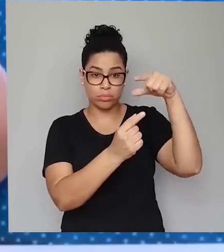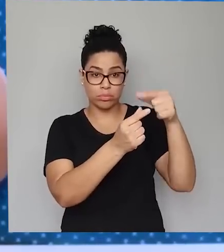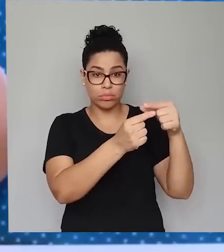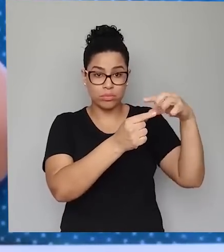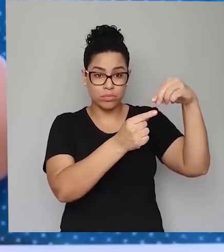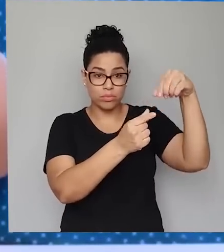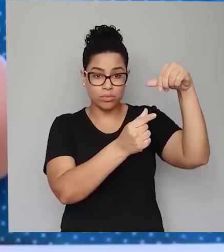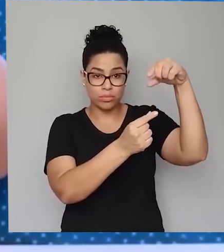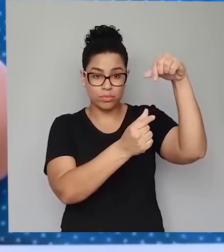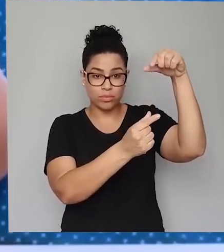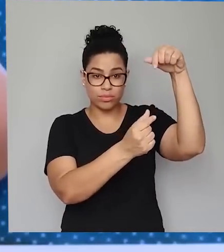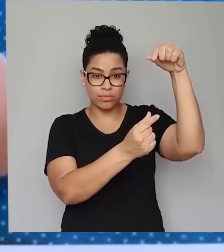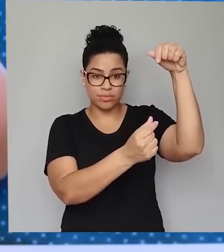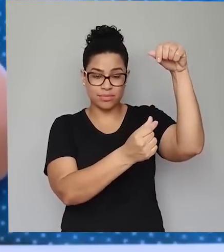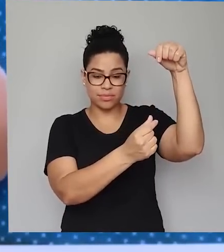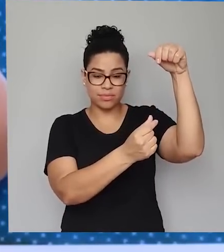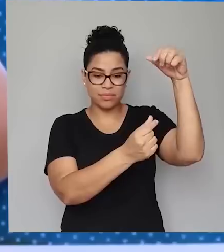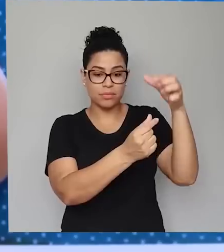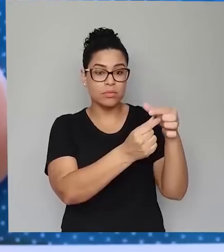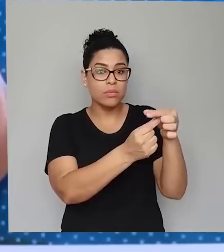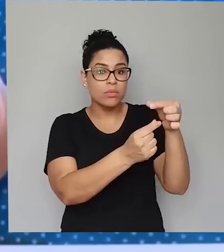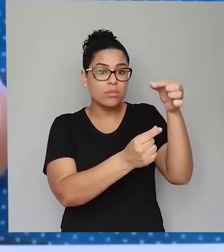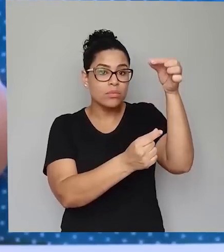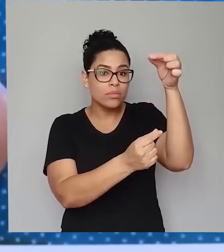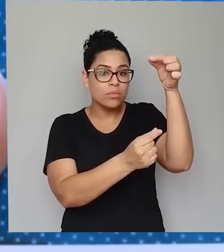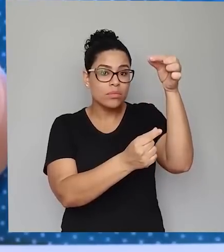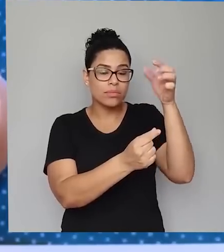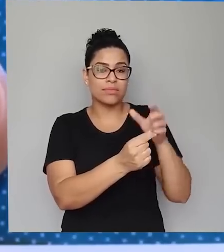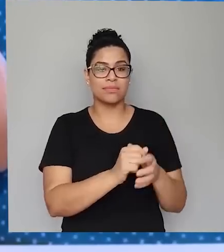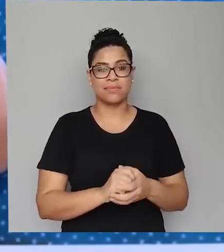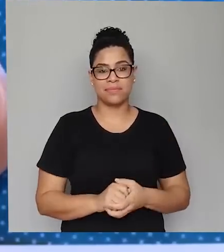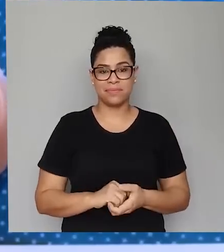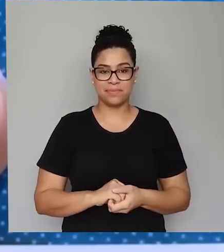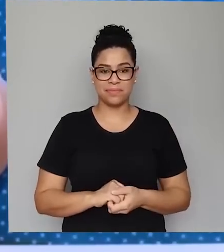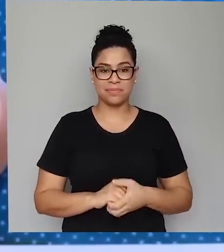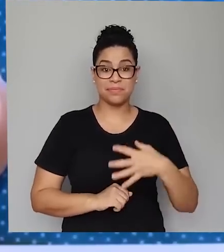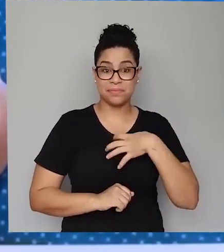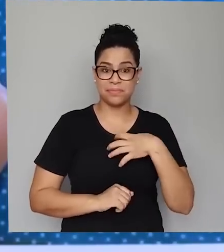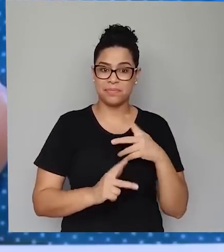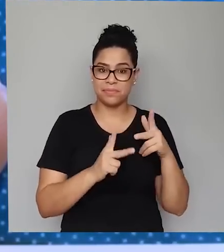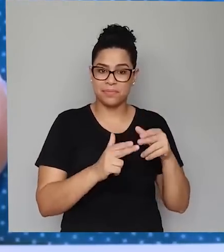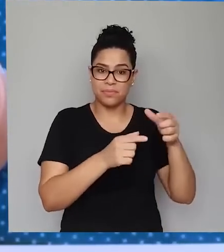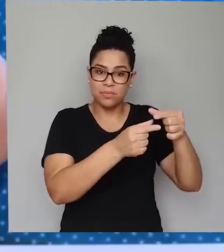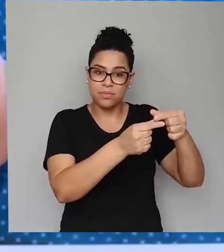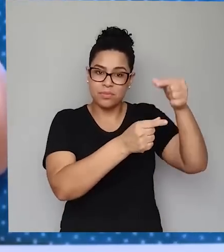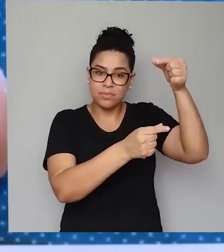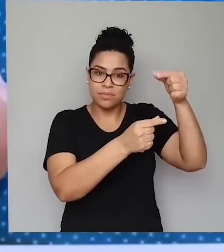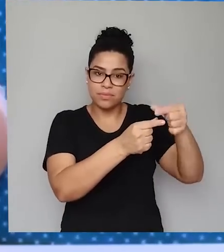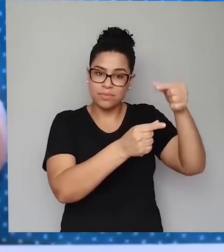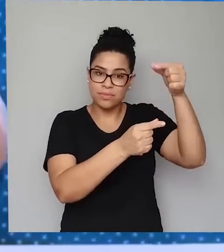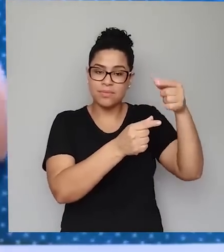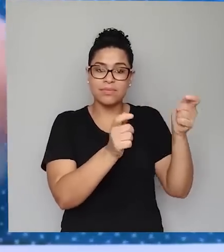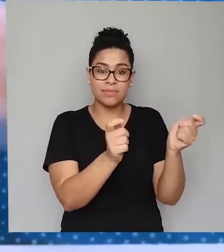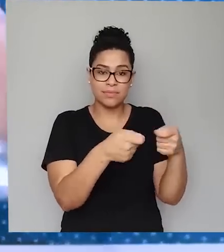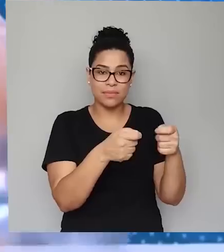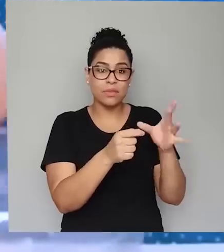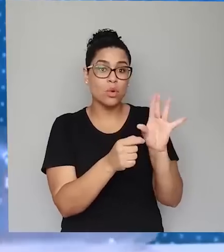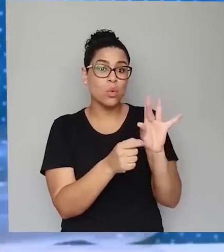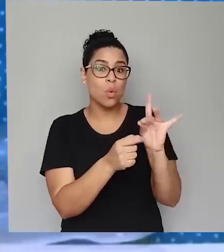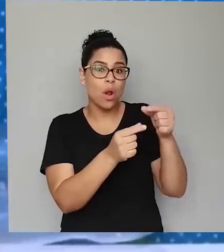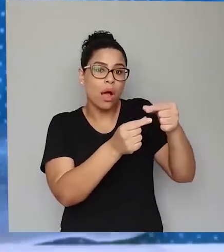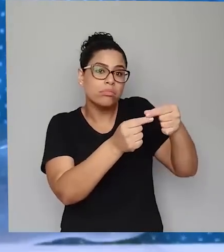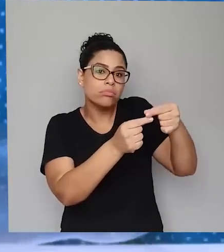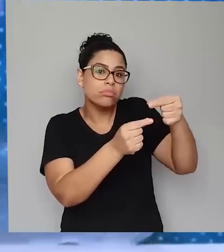Veja, para que ele fique um pouco folgadinho assim, ó, ele consiga entrar e sair, e vamos colar esta